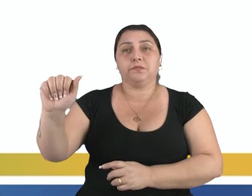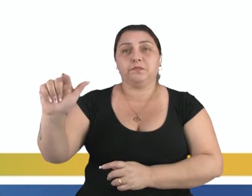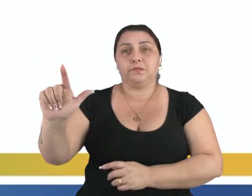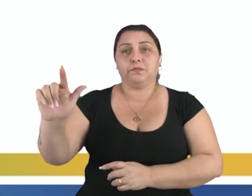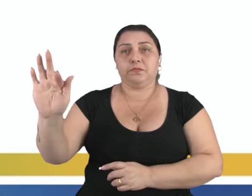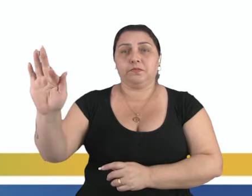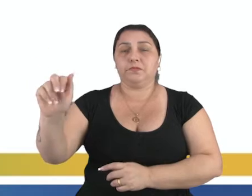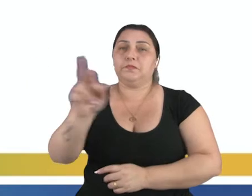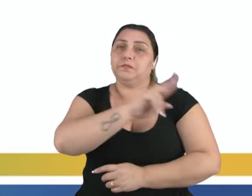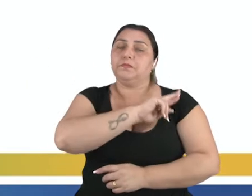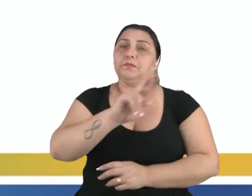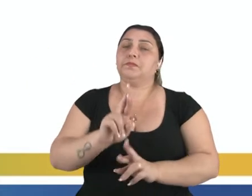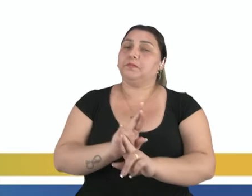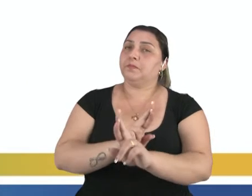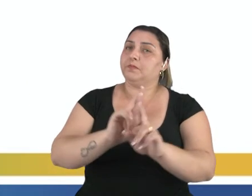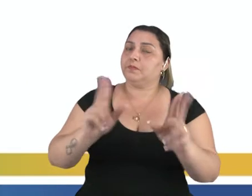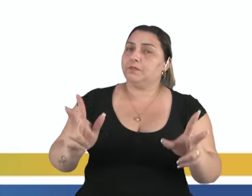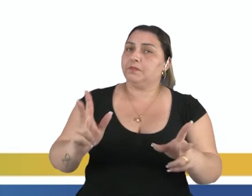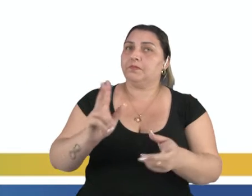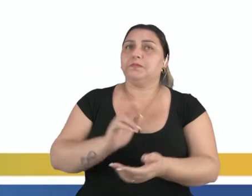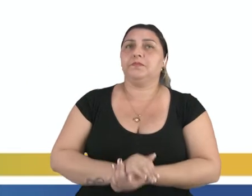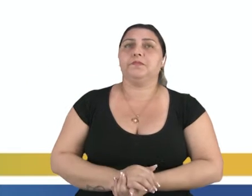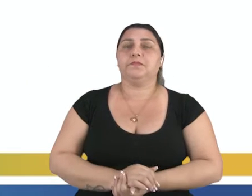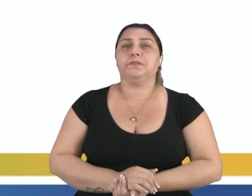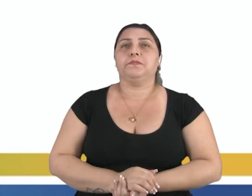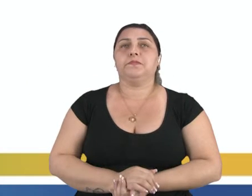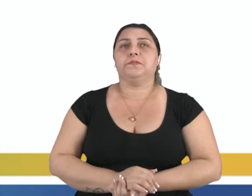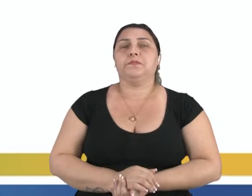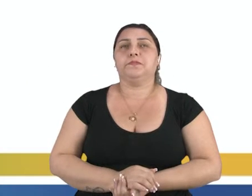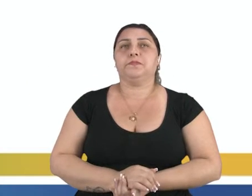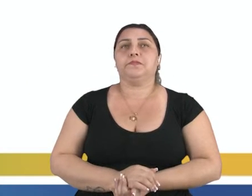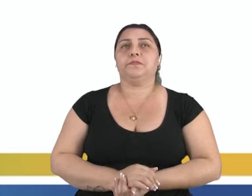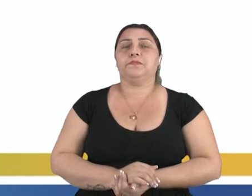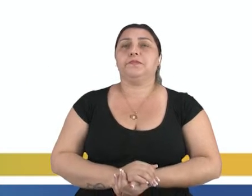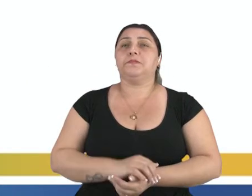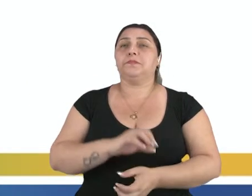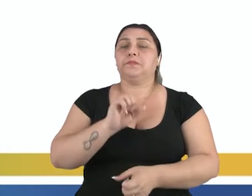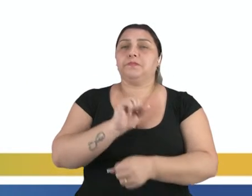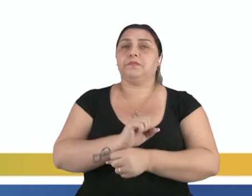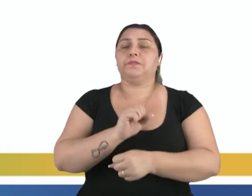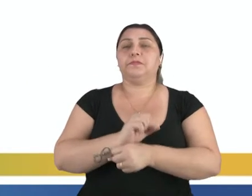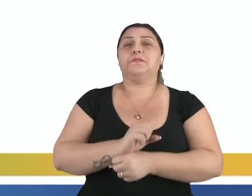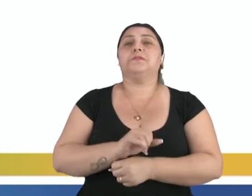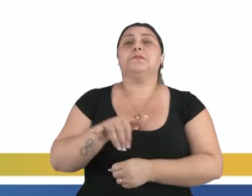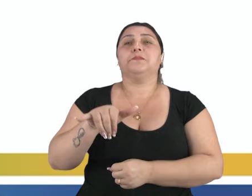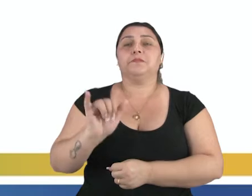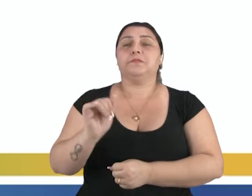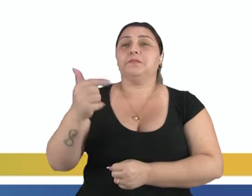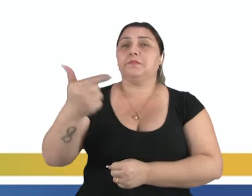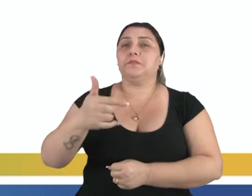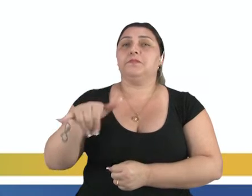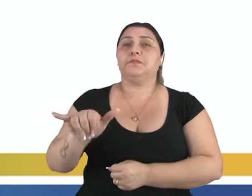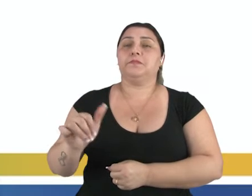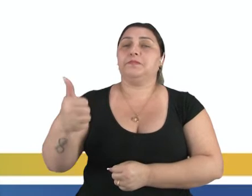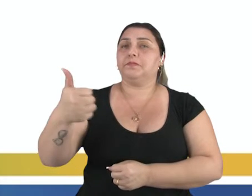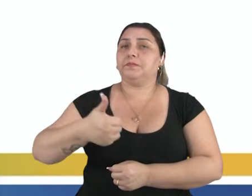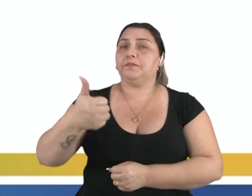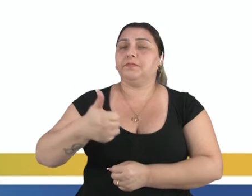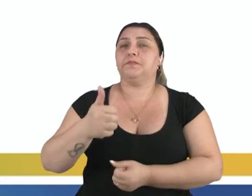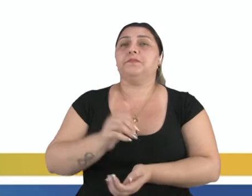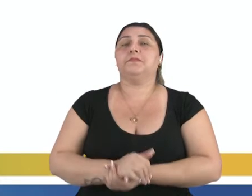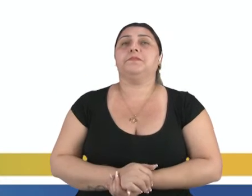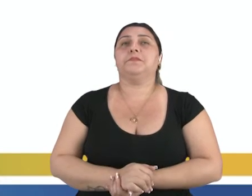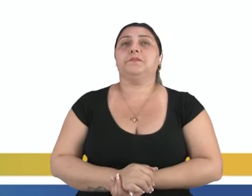desse espaço entre o y2 e o y1. E da mesma forma acontece para o x2 e o